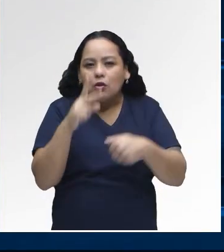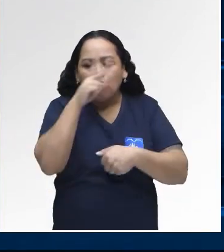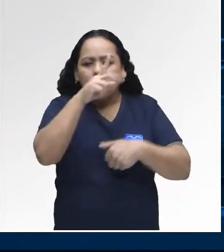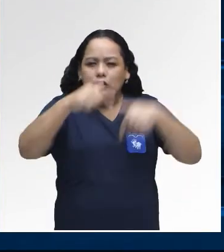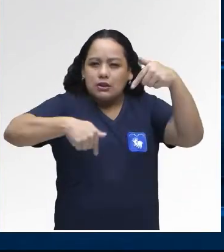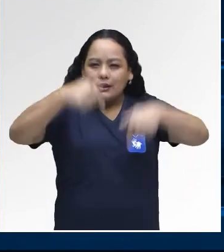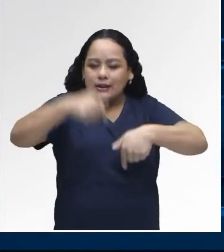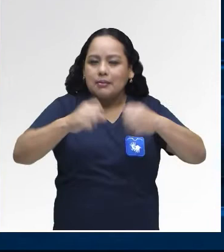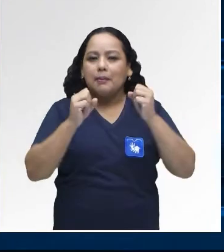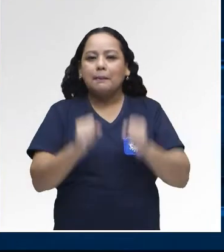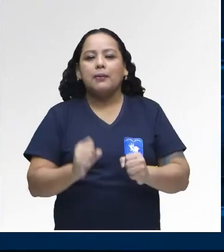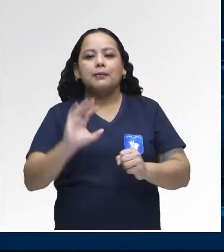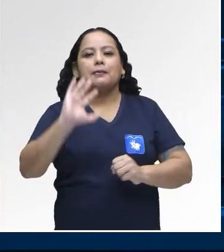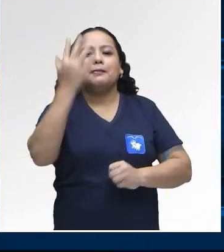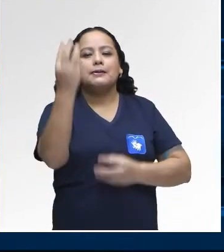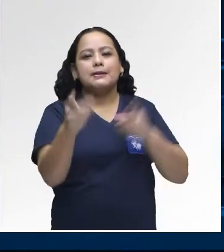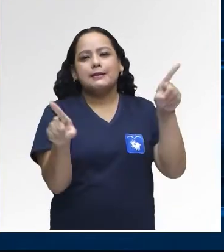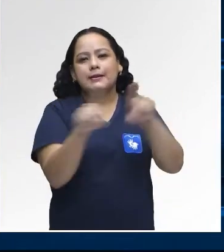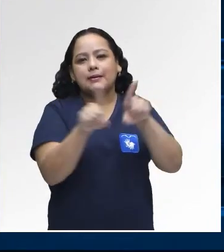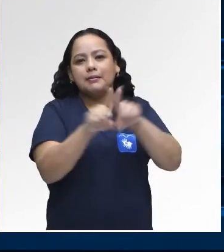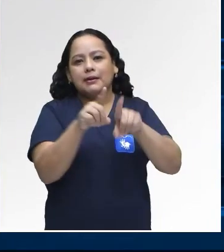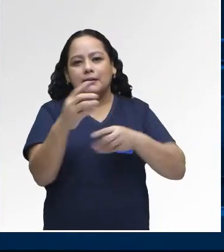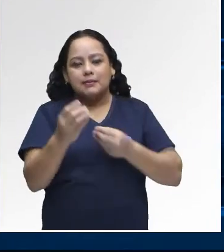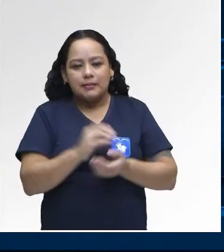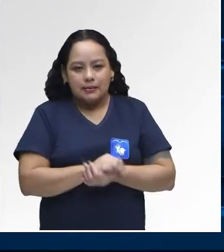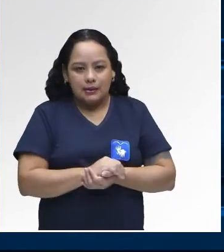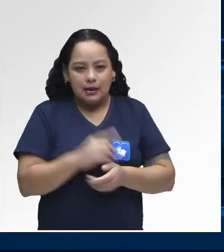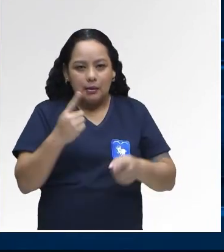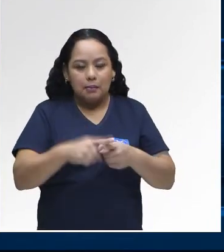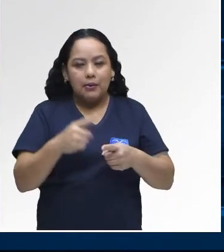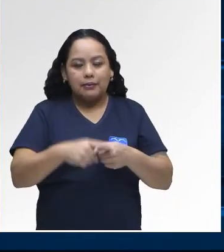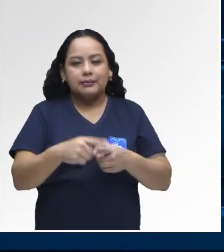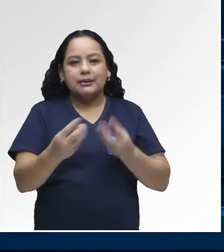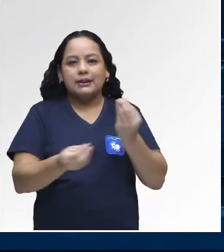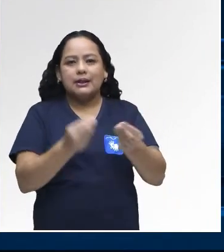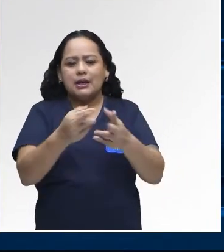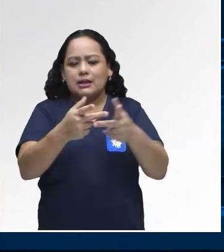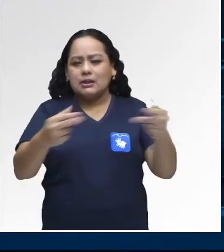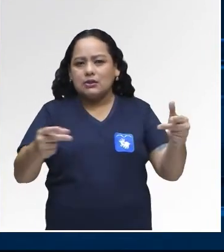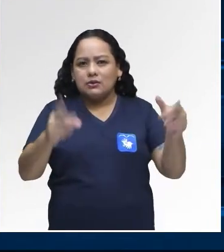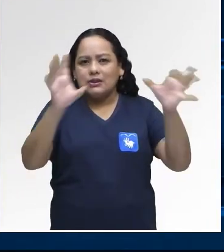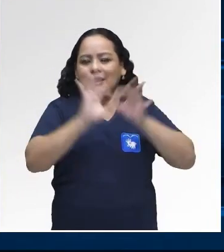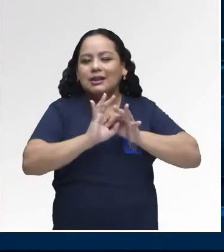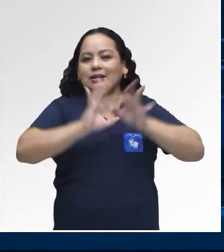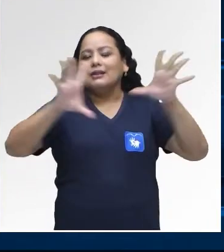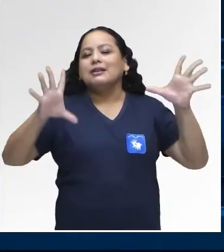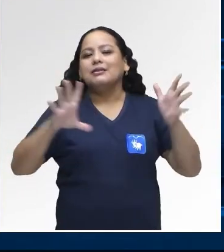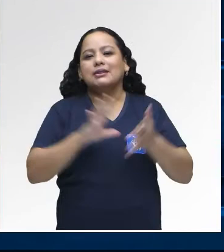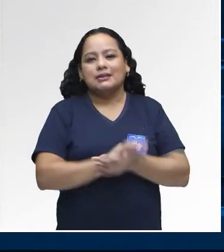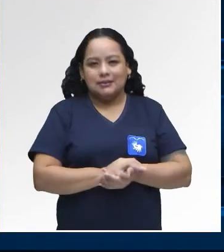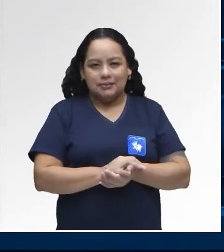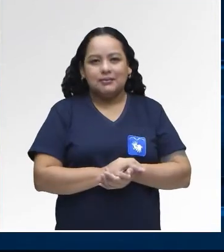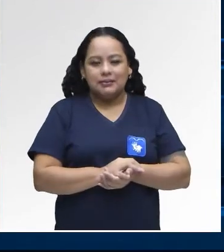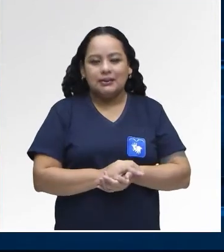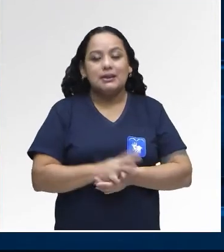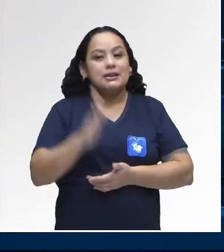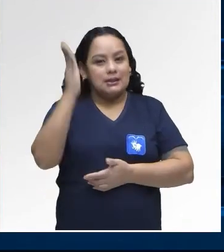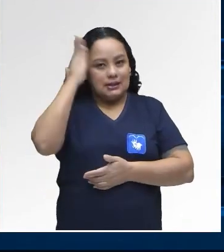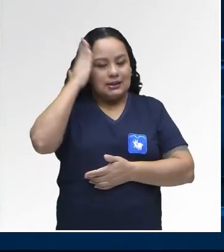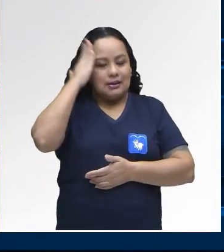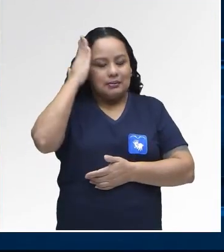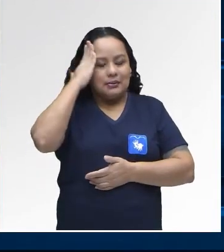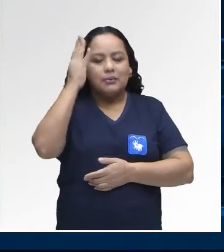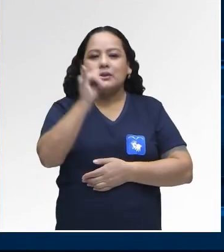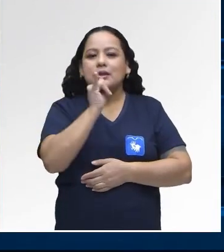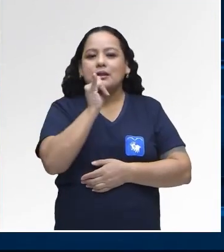ela pode ocorrer também pelas drogas lícitas. Então, nós sabemos aí, nós temos exemplos,